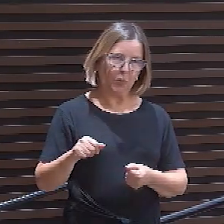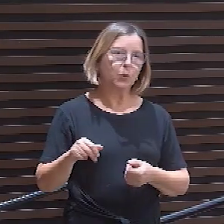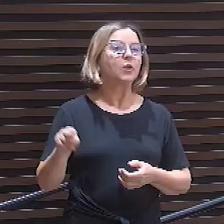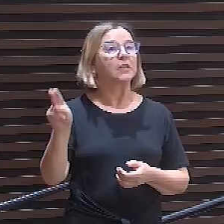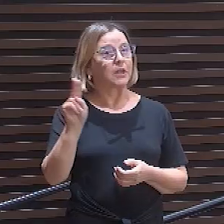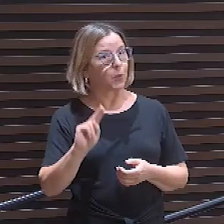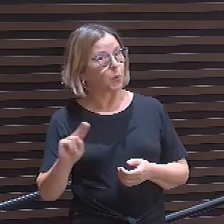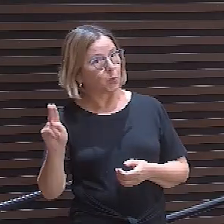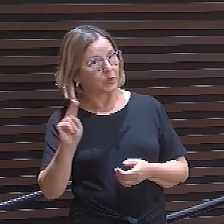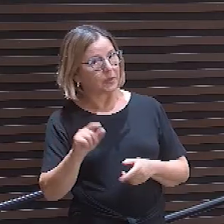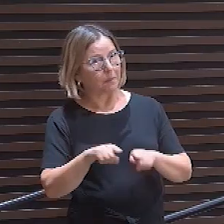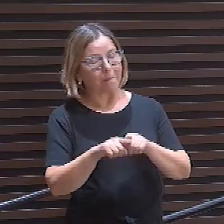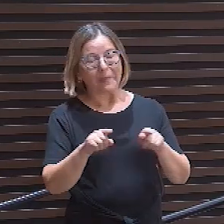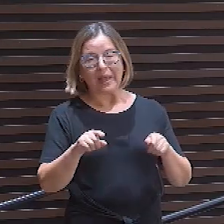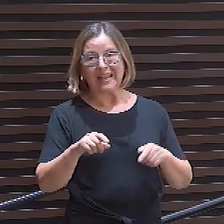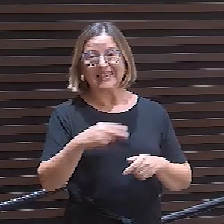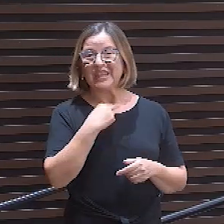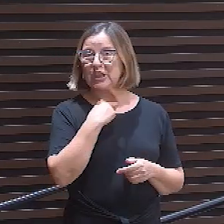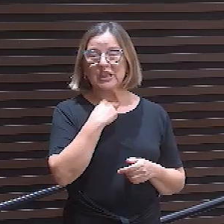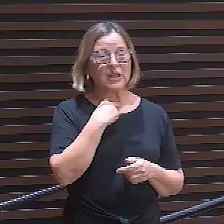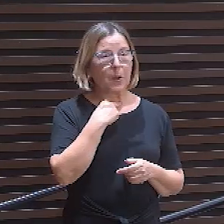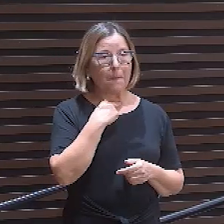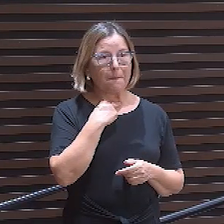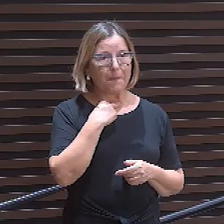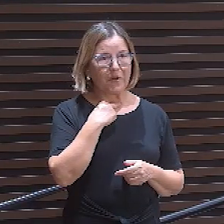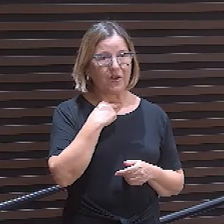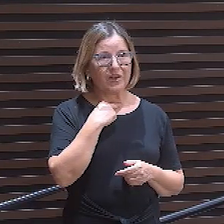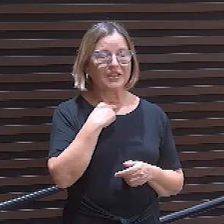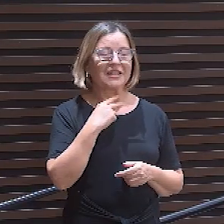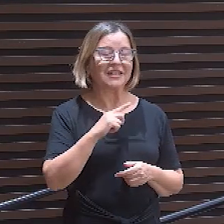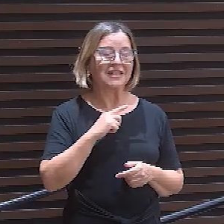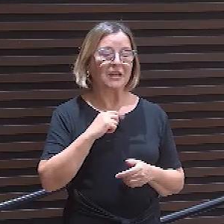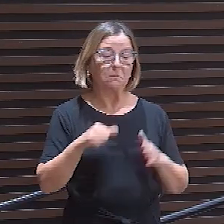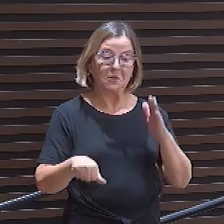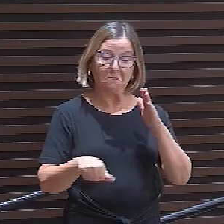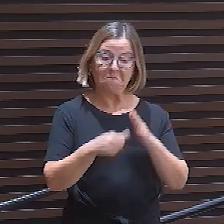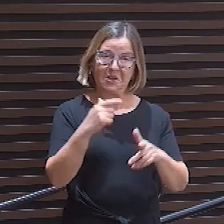não podem ser prioridades em nossas vidas.